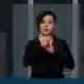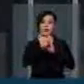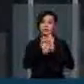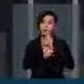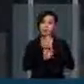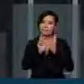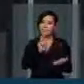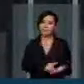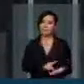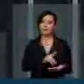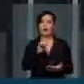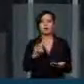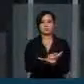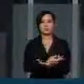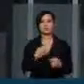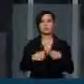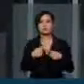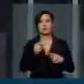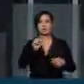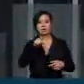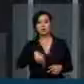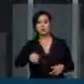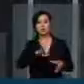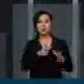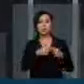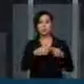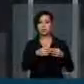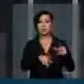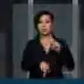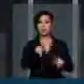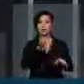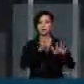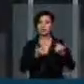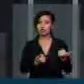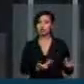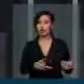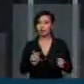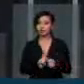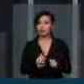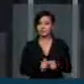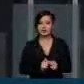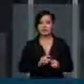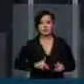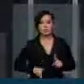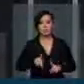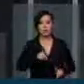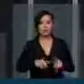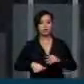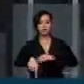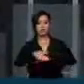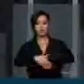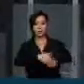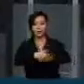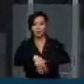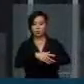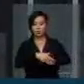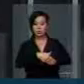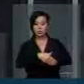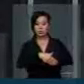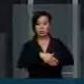dar num processo, porque o que a juventude fez, que o povo que foi para a rua fez, e a periferia ainda não veio toda,